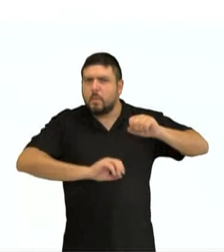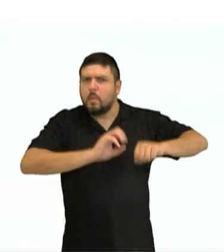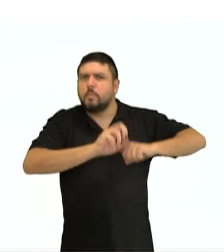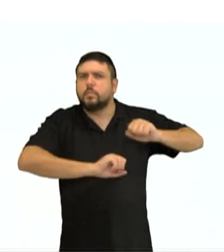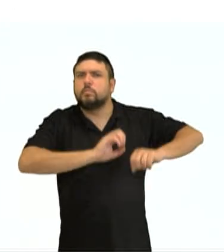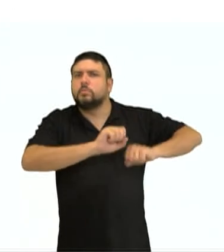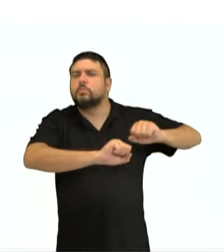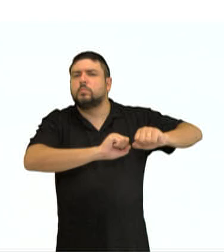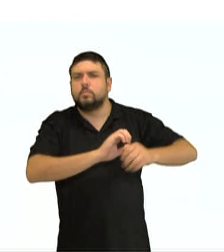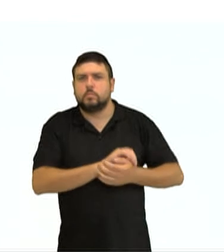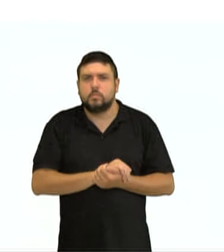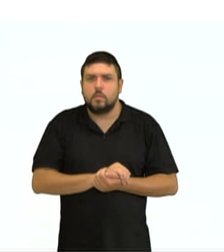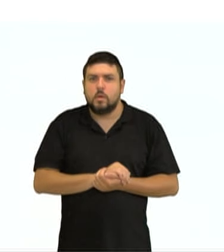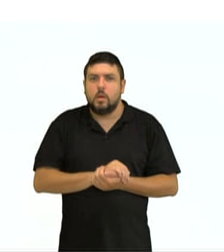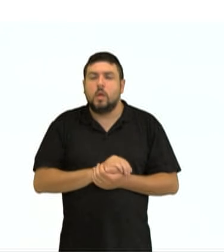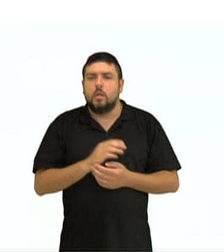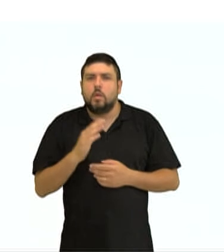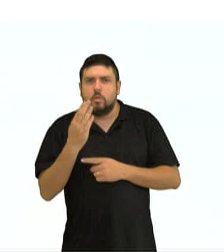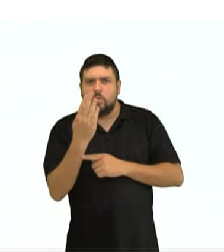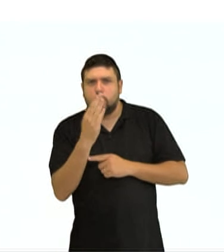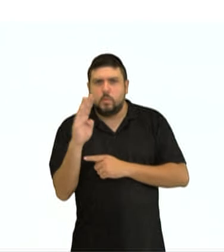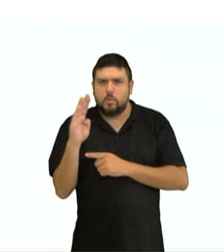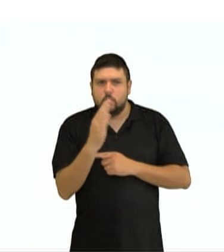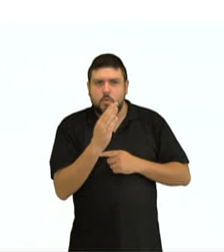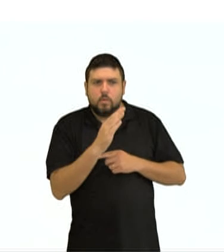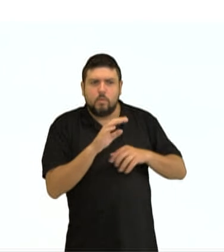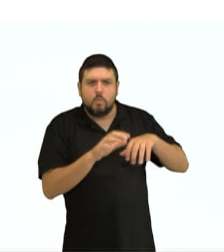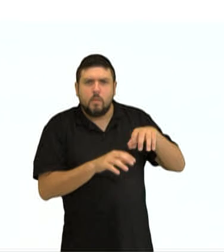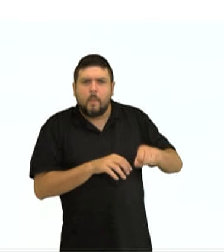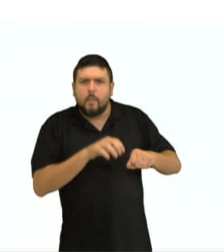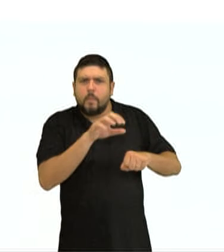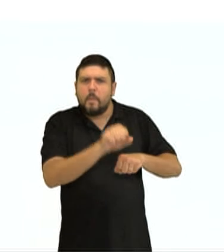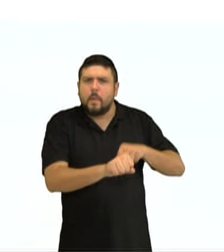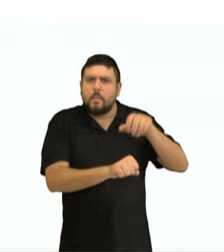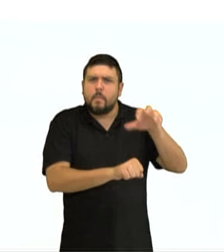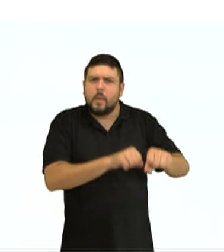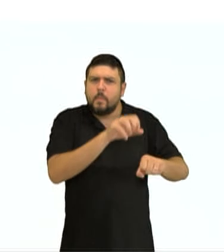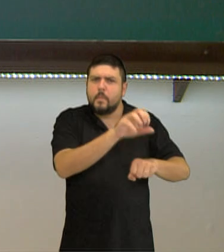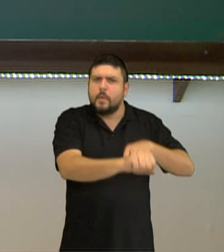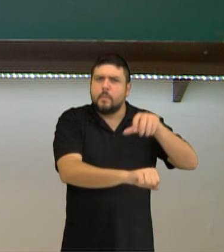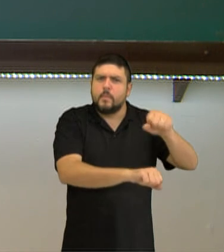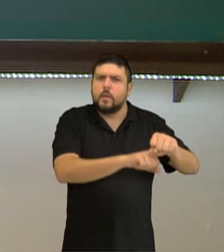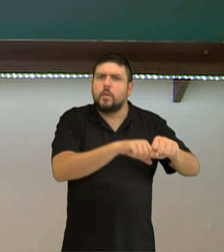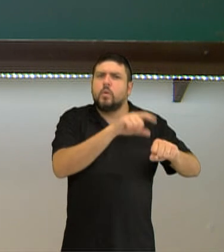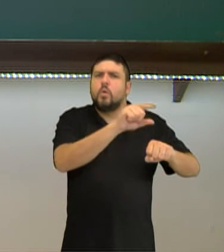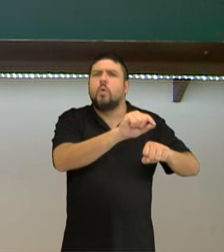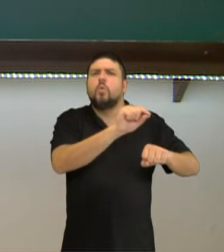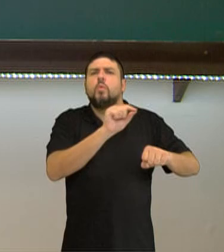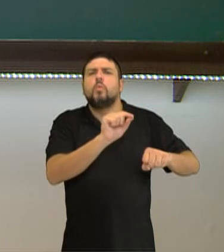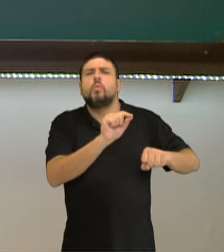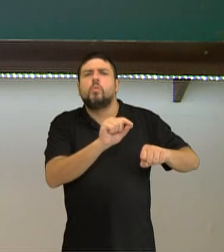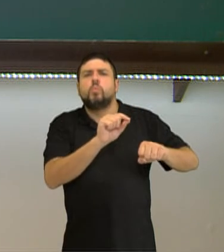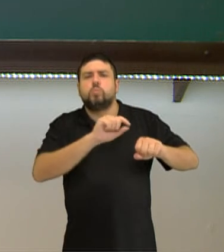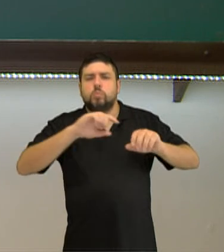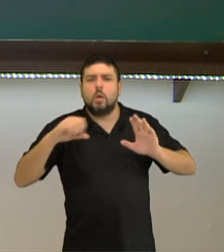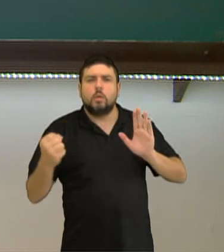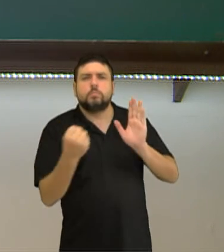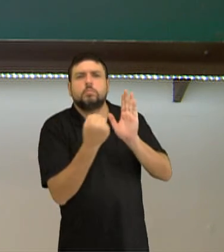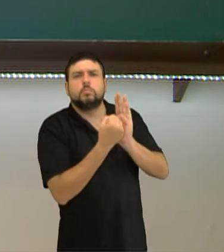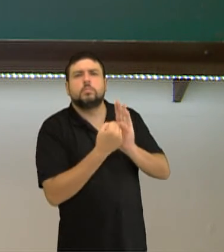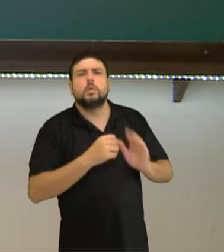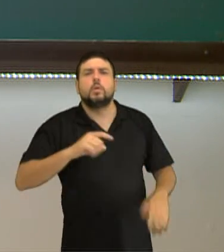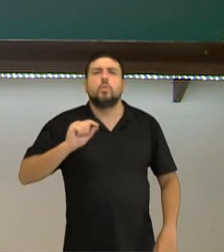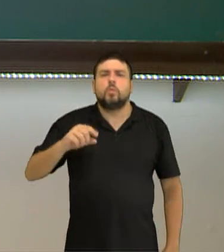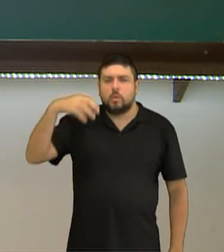de Tordesilhas, os bandeirantes iam ocupando os territórios em nome da coroa portuguesa. Então, esse território